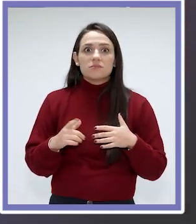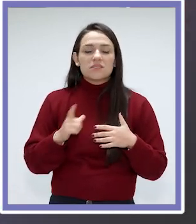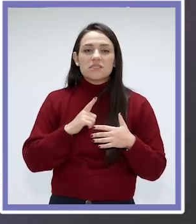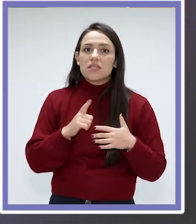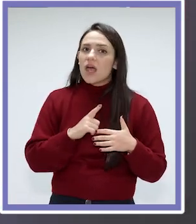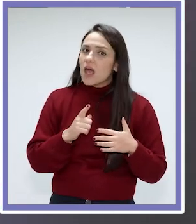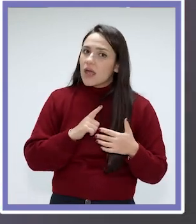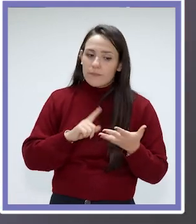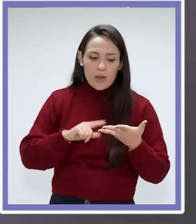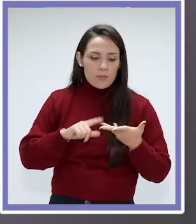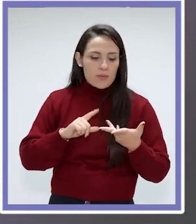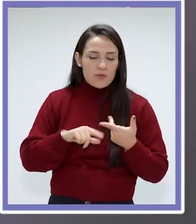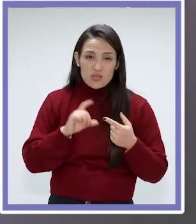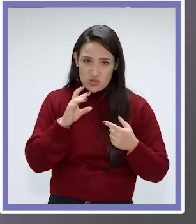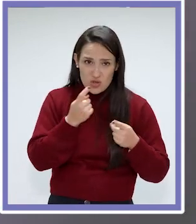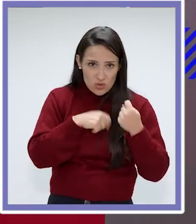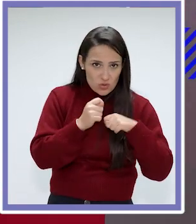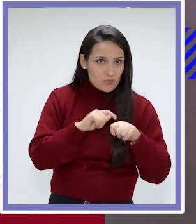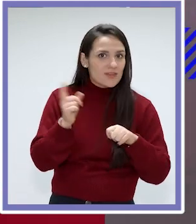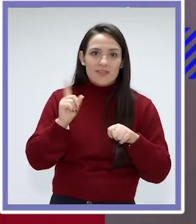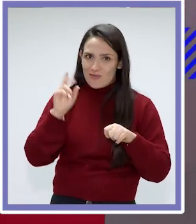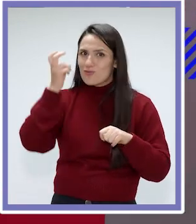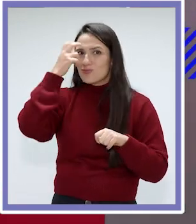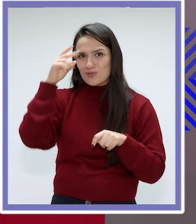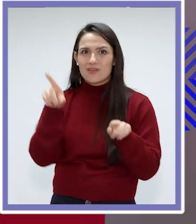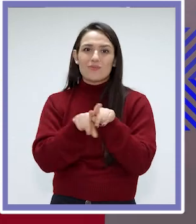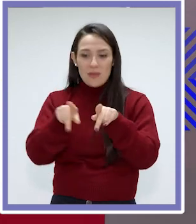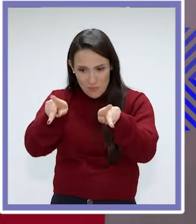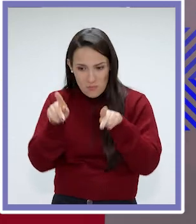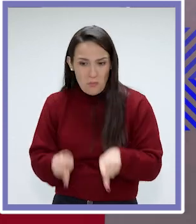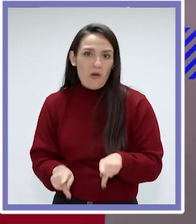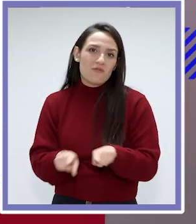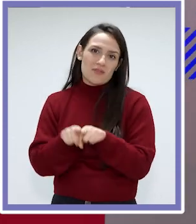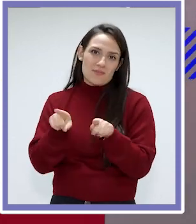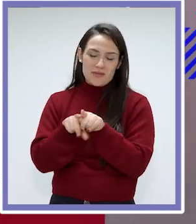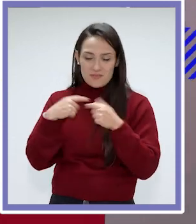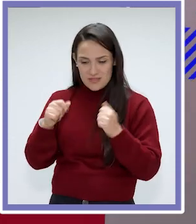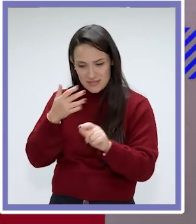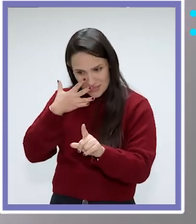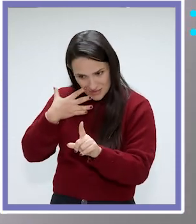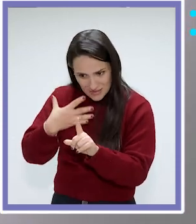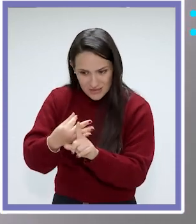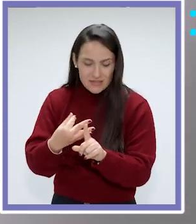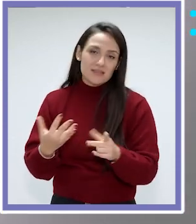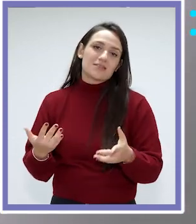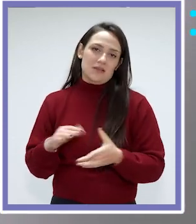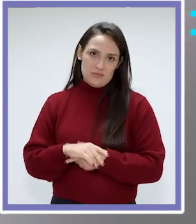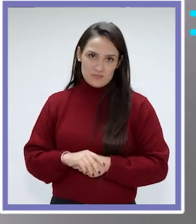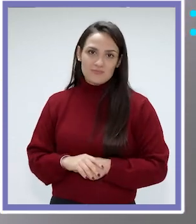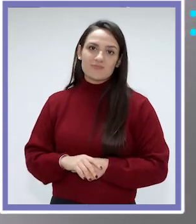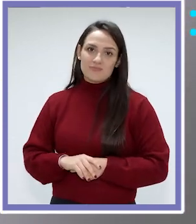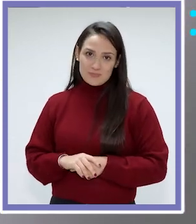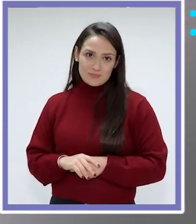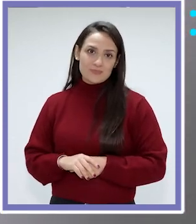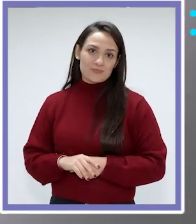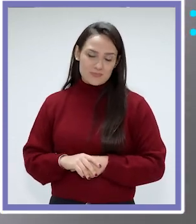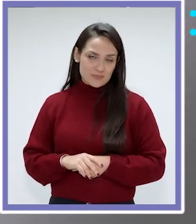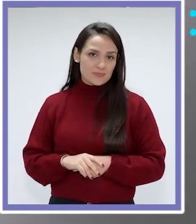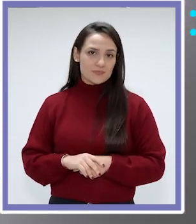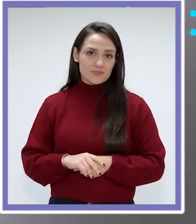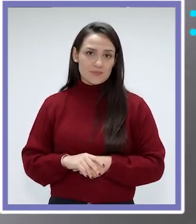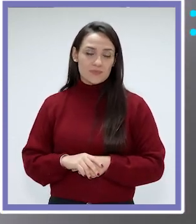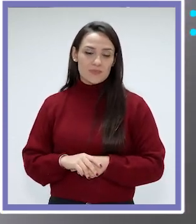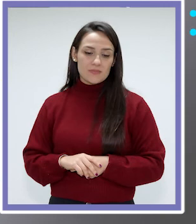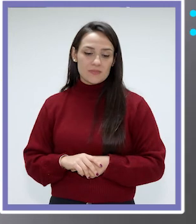Então, são várias questões que a gente acha que é importante também trabalhar esse aspecto da cultura, né? Então,